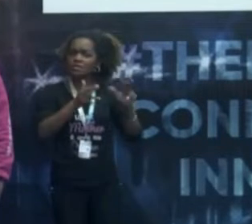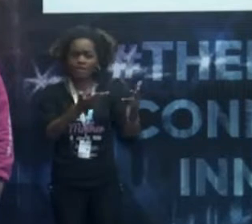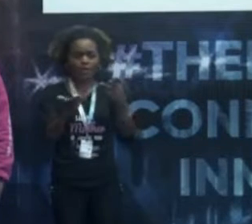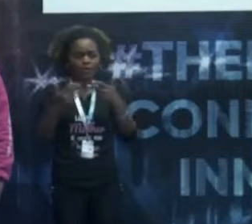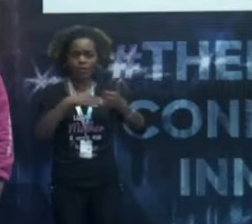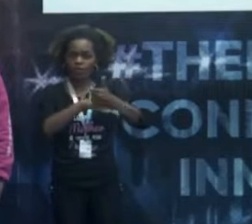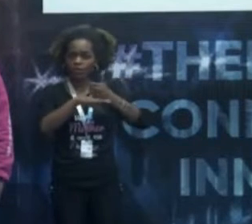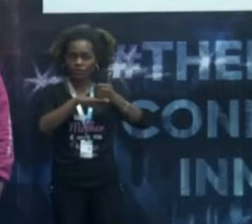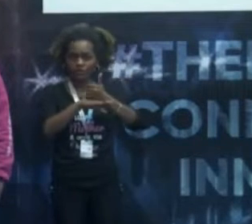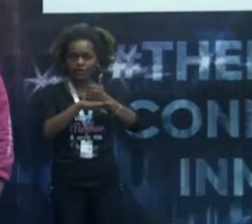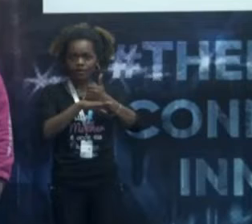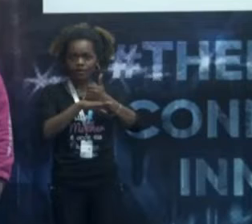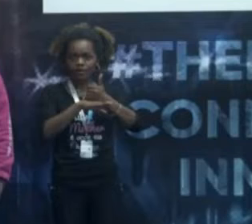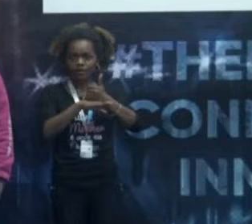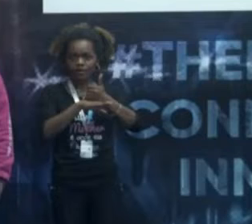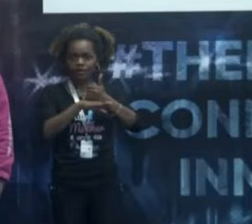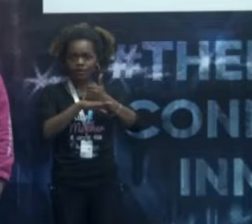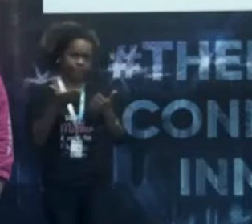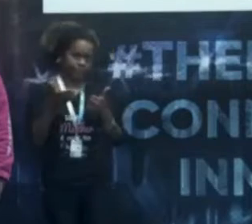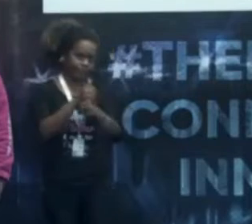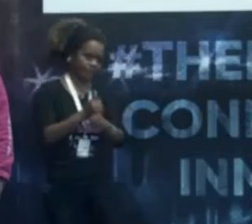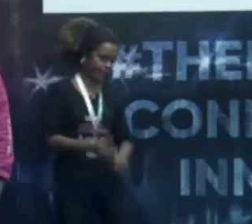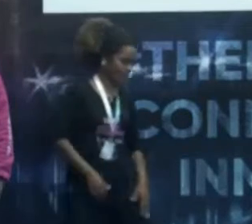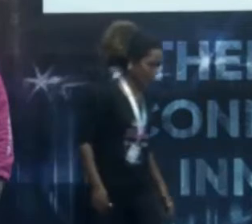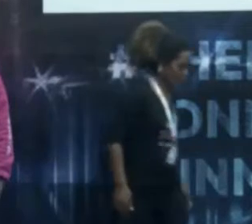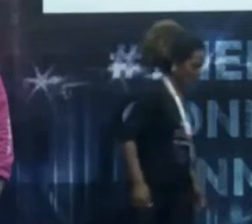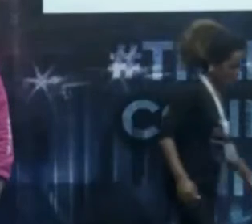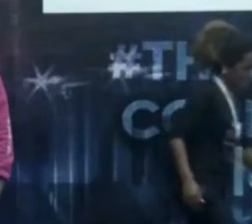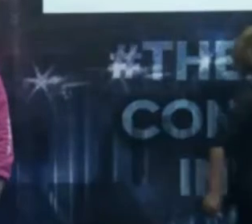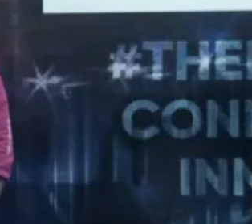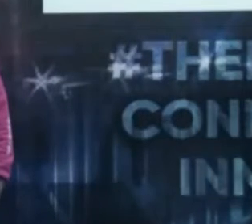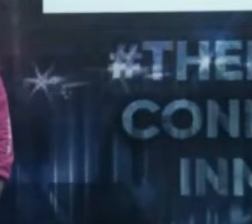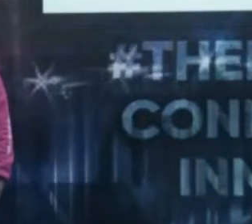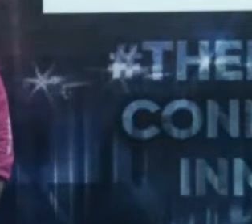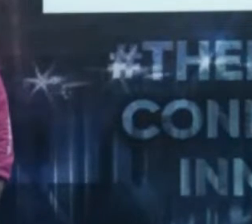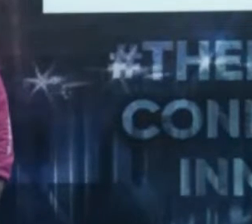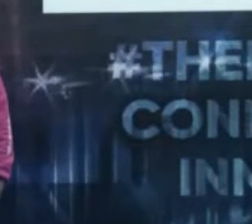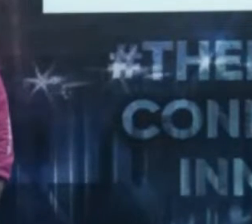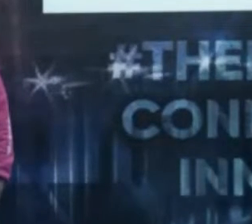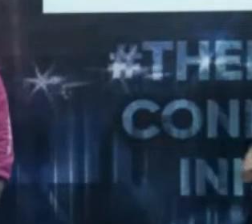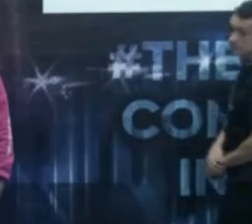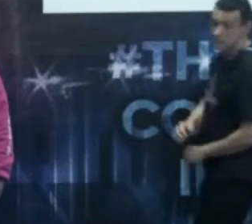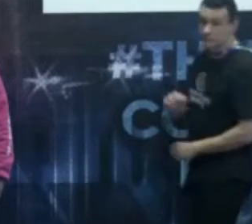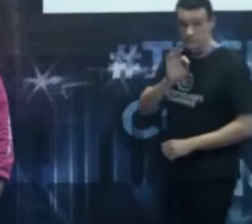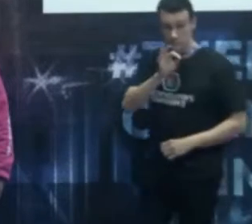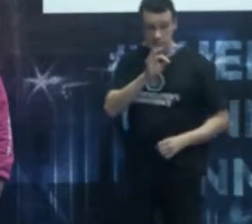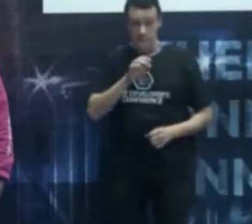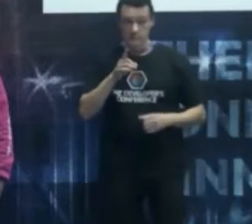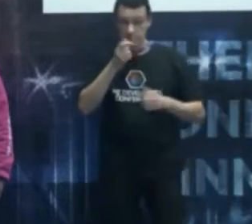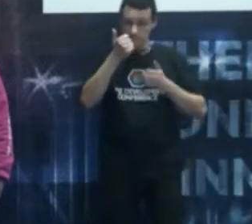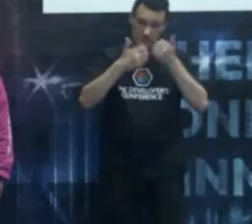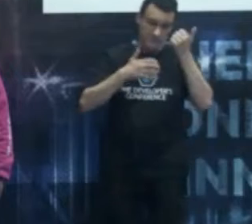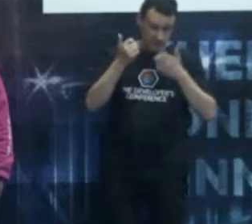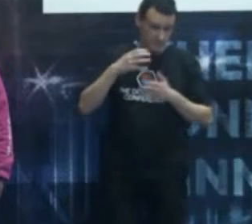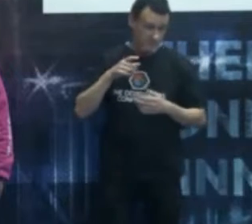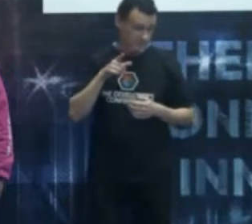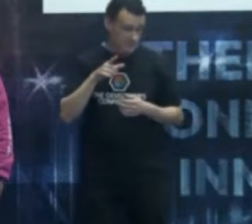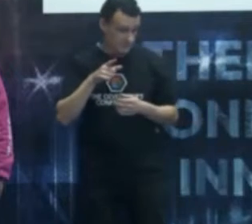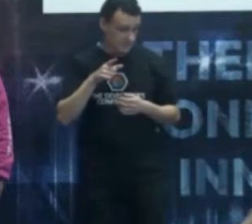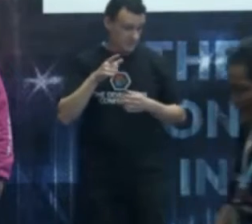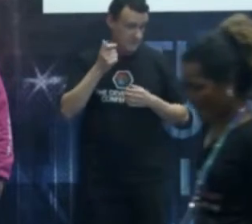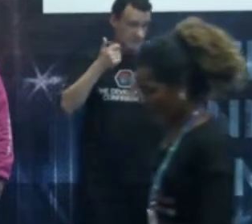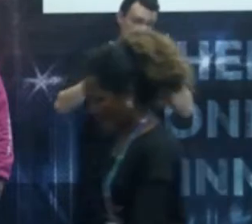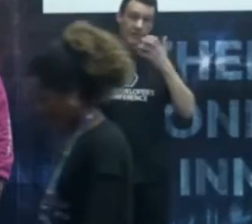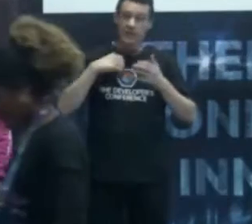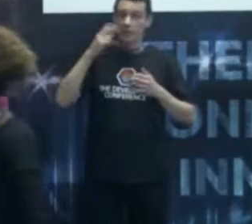seria isso. Perfeito, Cássio. E tu sabe que agora na tua fala, assim, eu fui lembrando, né, que, bom, eu não tenho uma deficiência, eu